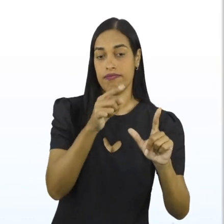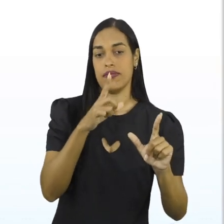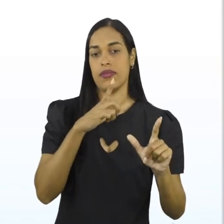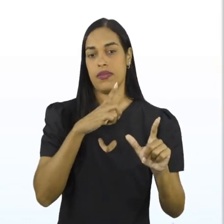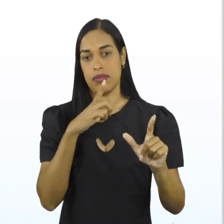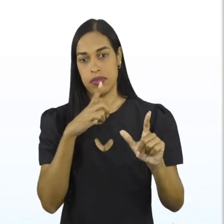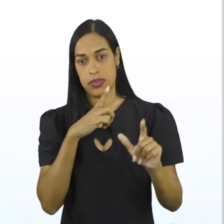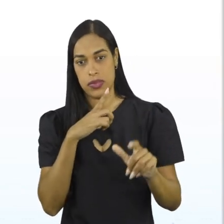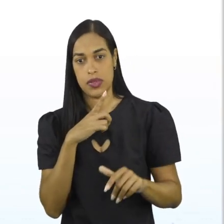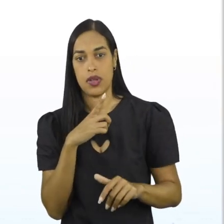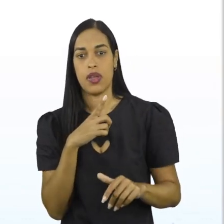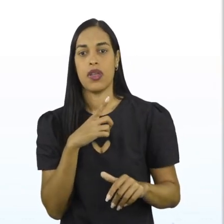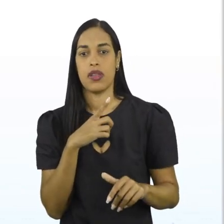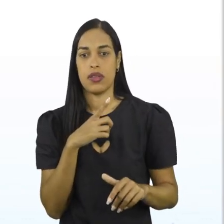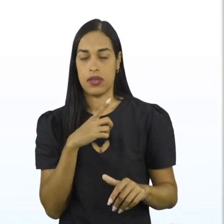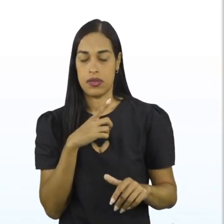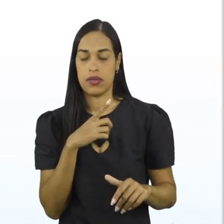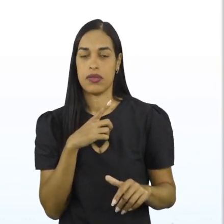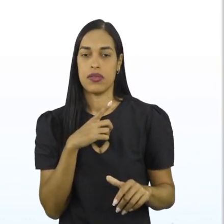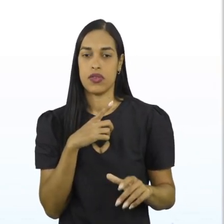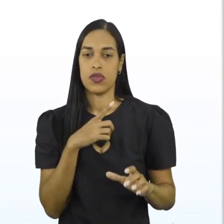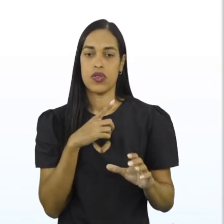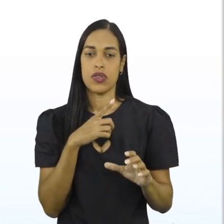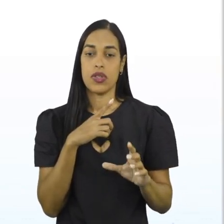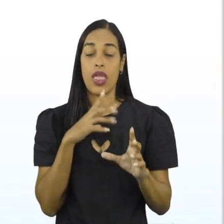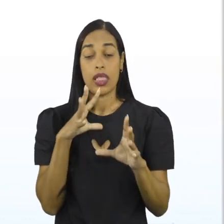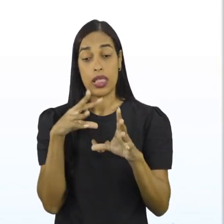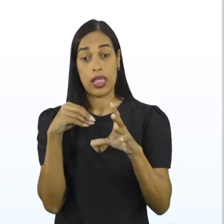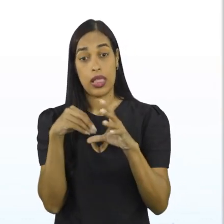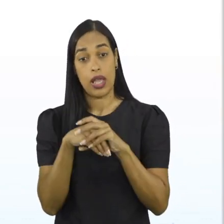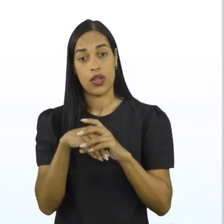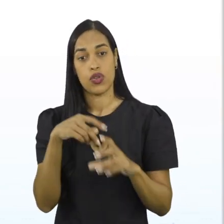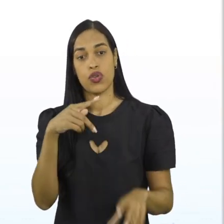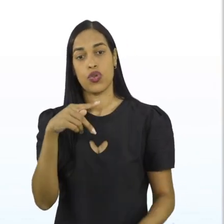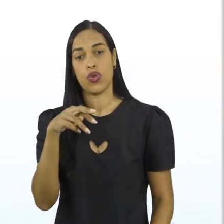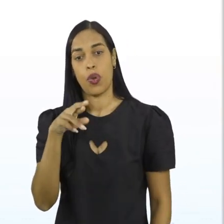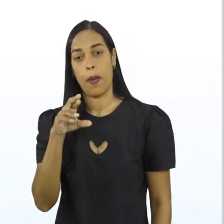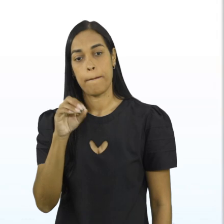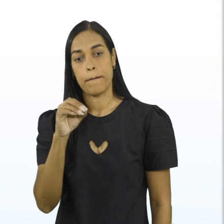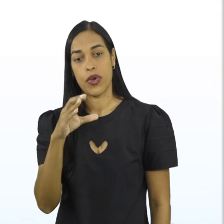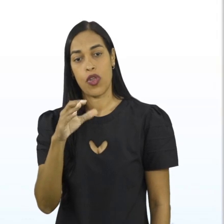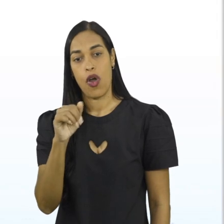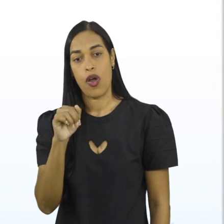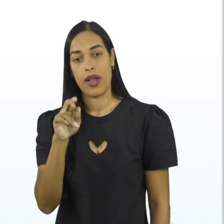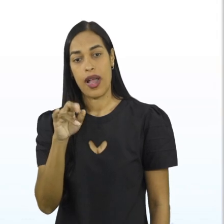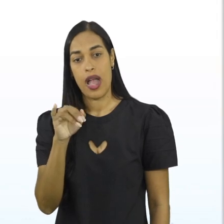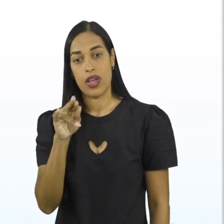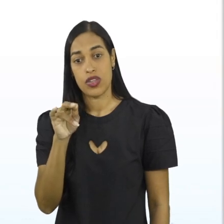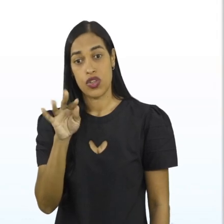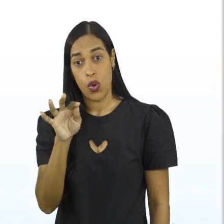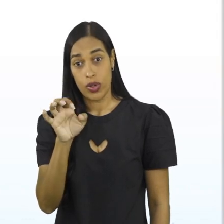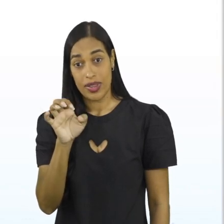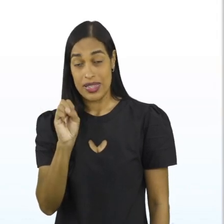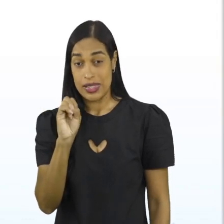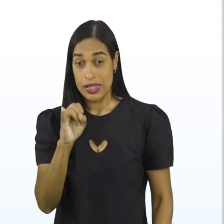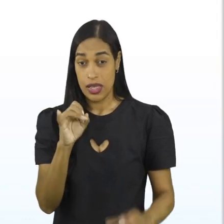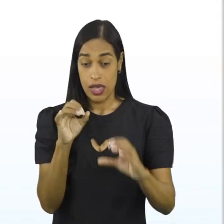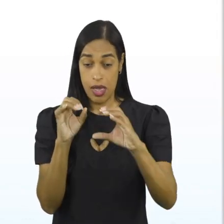encontradas nos procariontes. Se a célula for